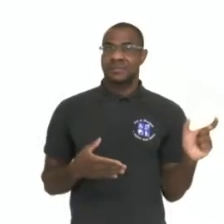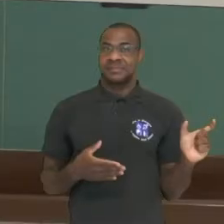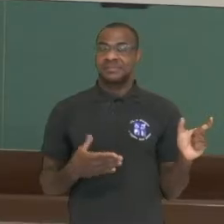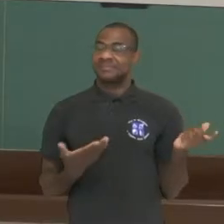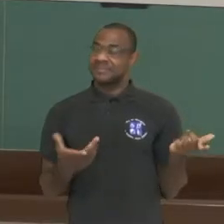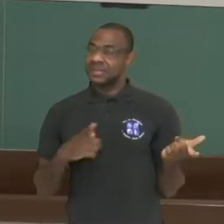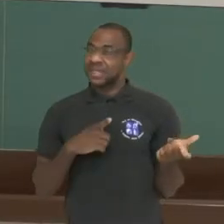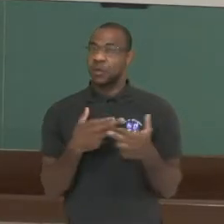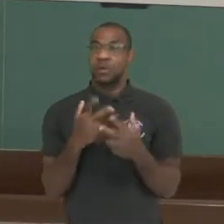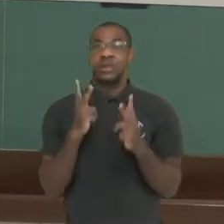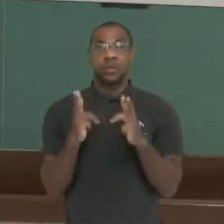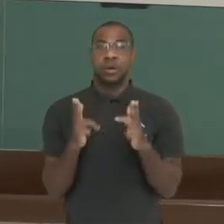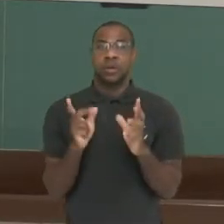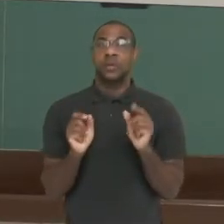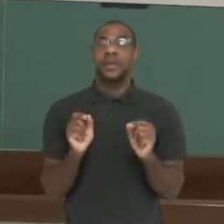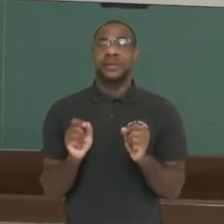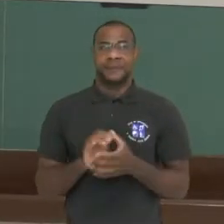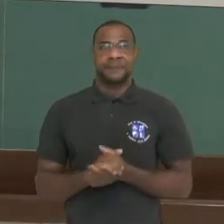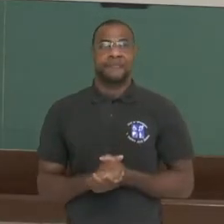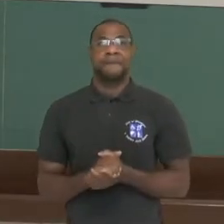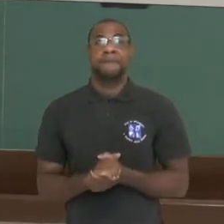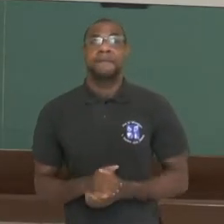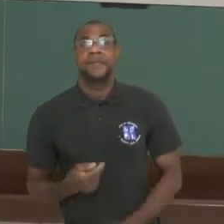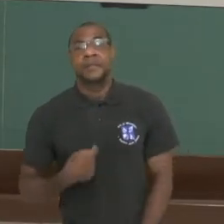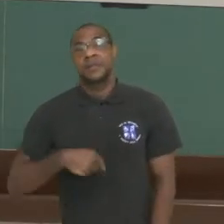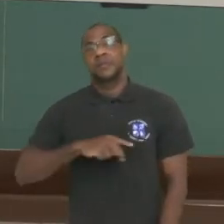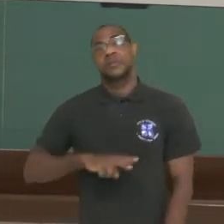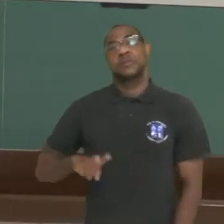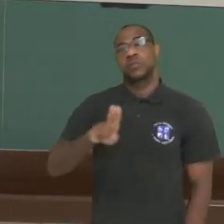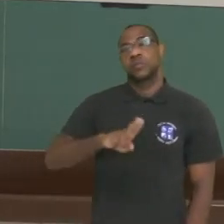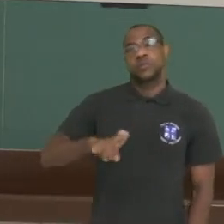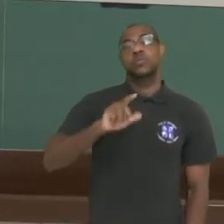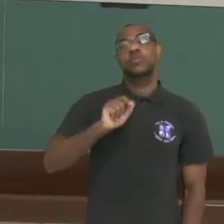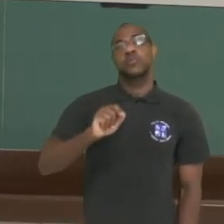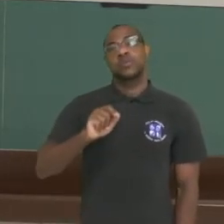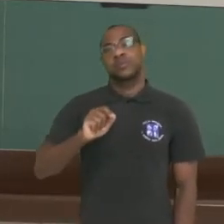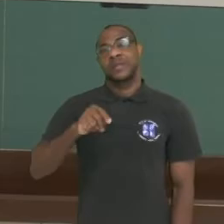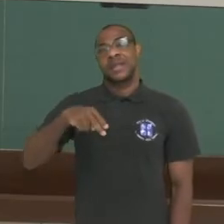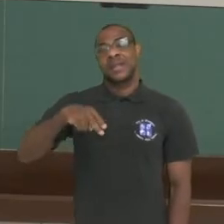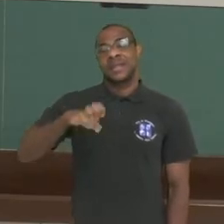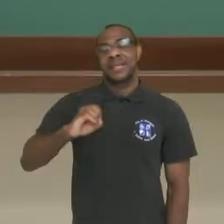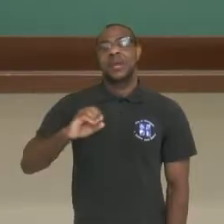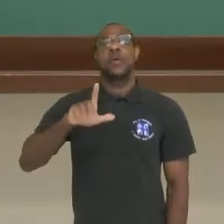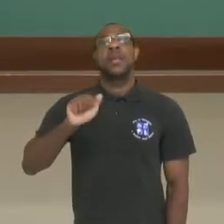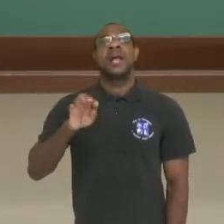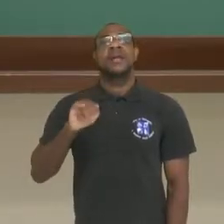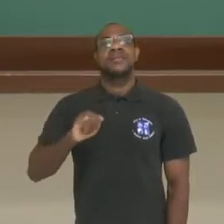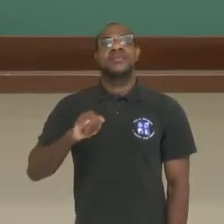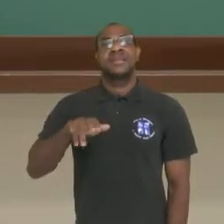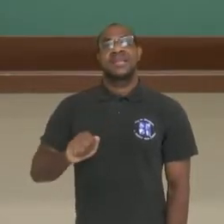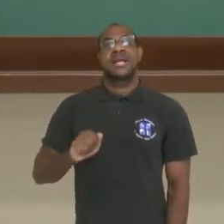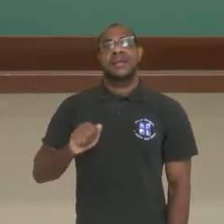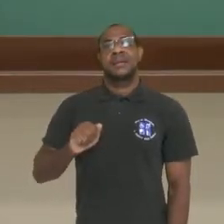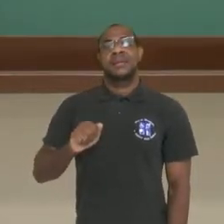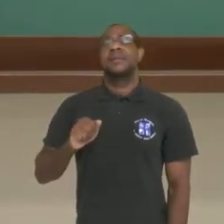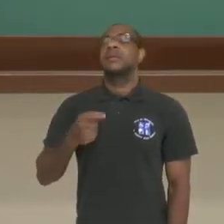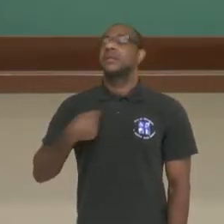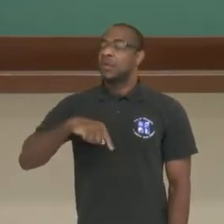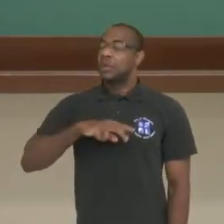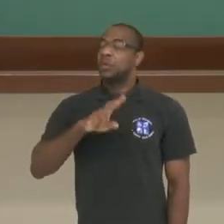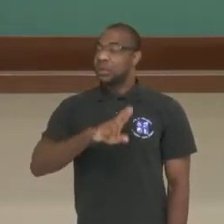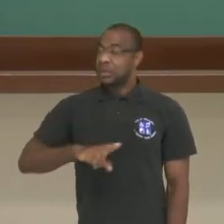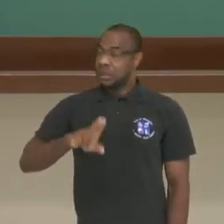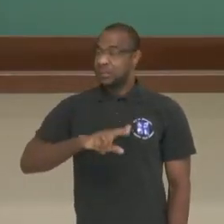a elas. O que é, professor? Nós usamos então o termo de línguas neolatinas, ou de origem romanas. Como assim,